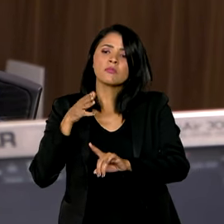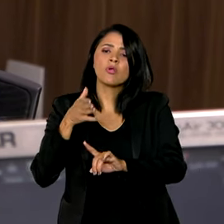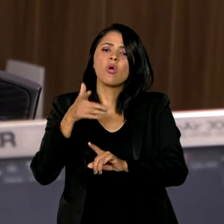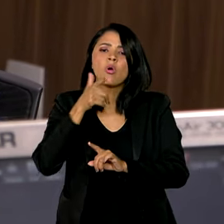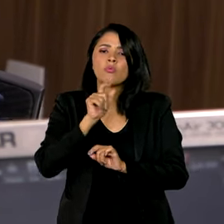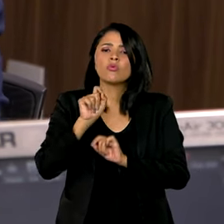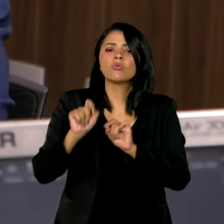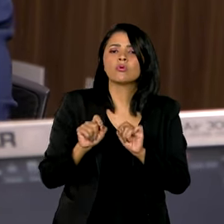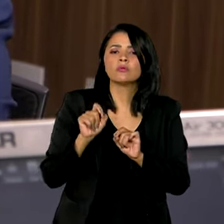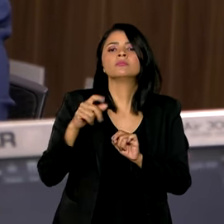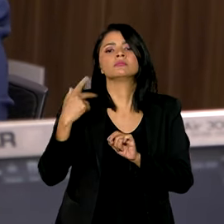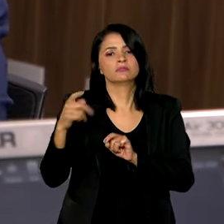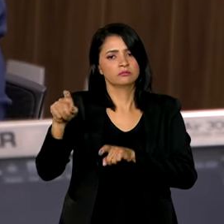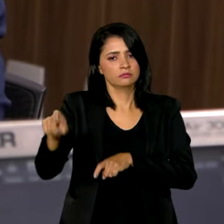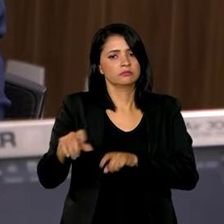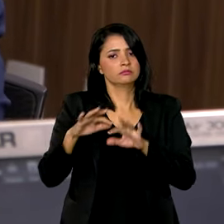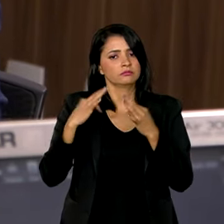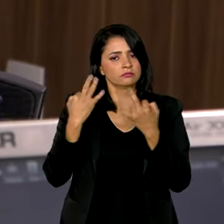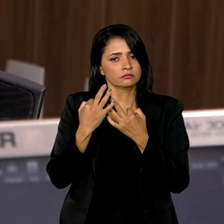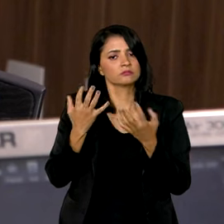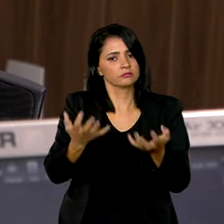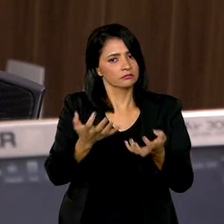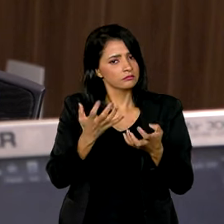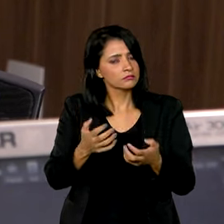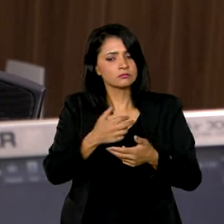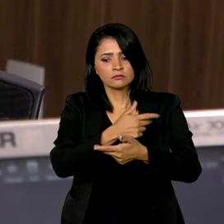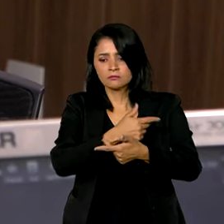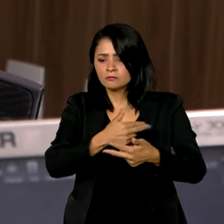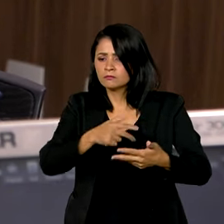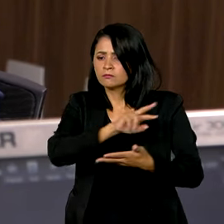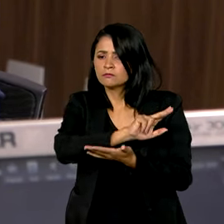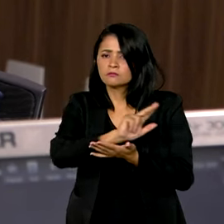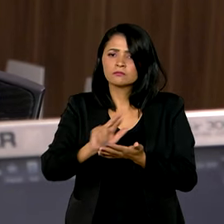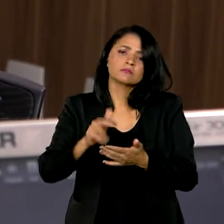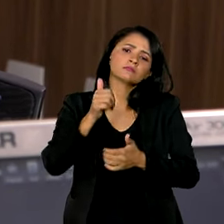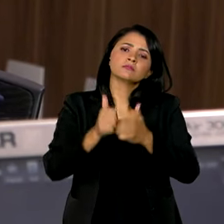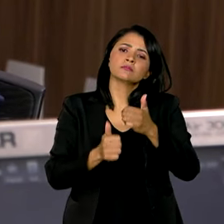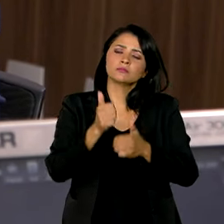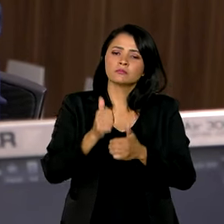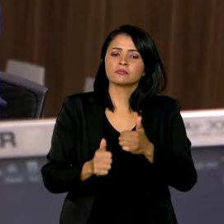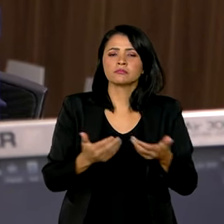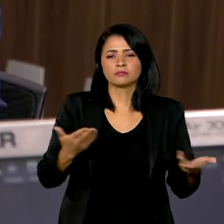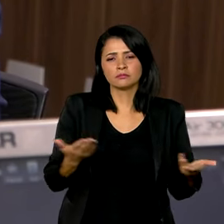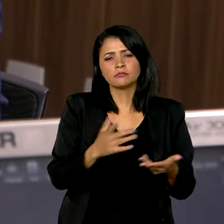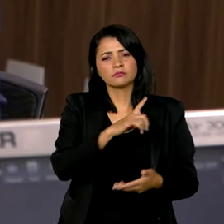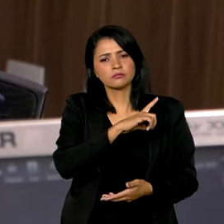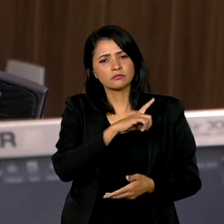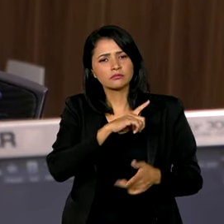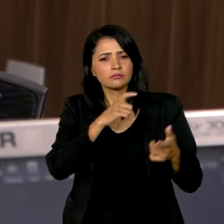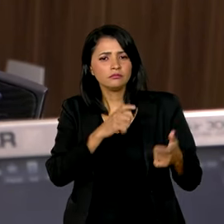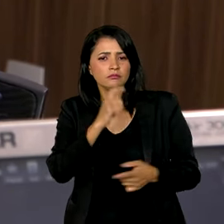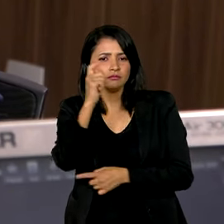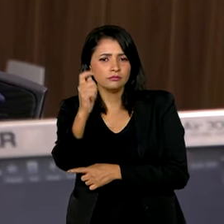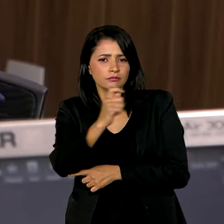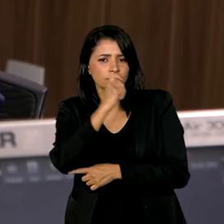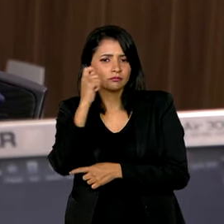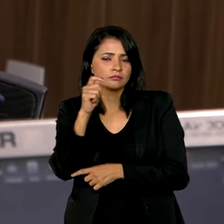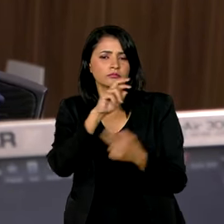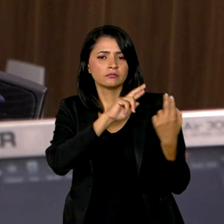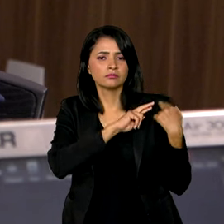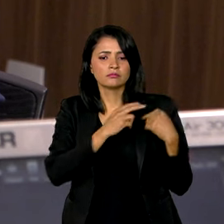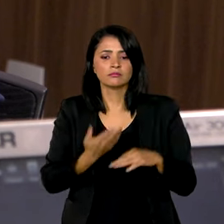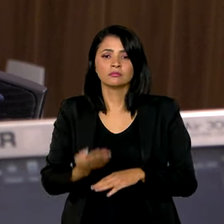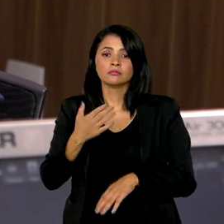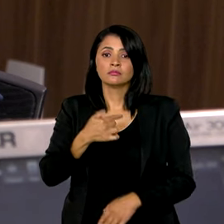a agricultura familiar nós queremos diversificar produção de arroz hoje tem uma concentração Rio Grande do Sul é responsável por mais de